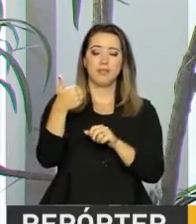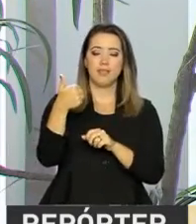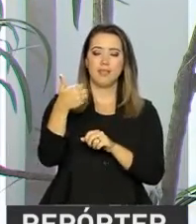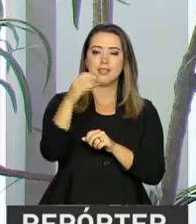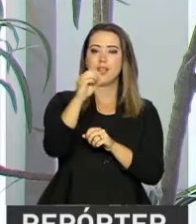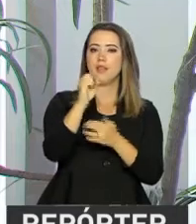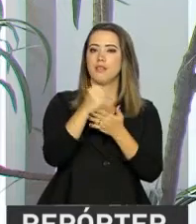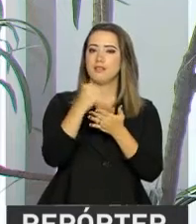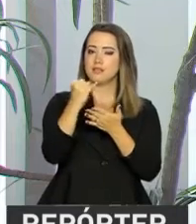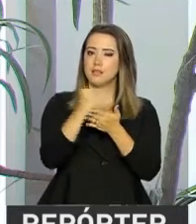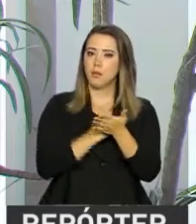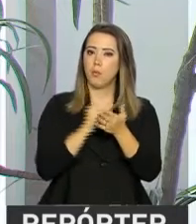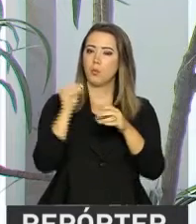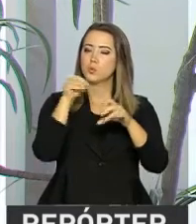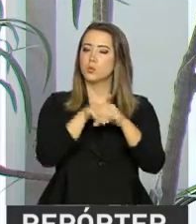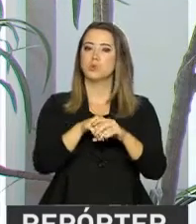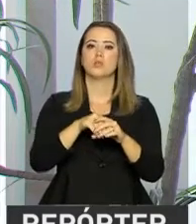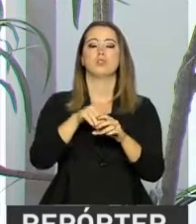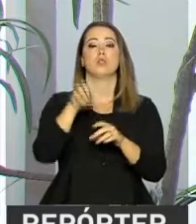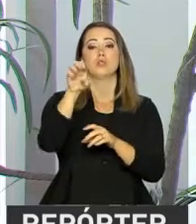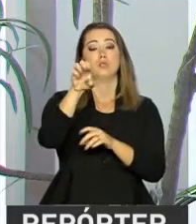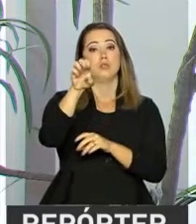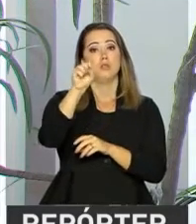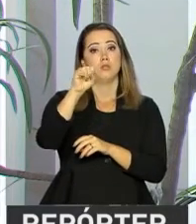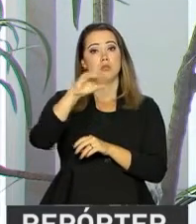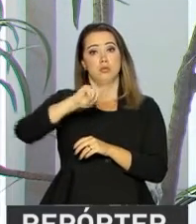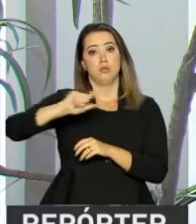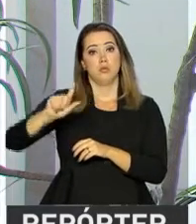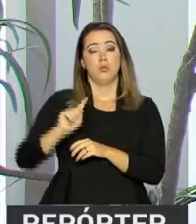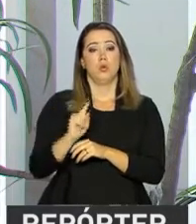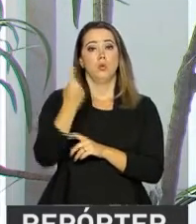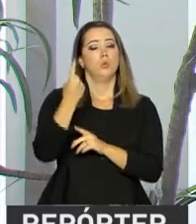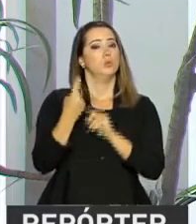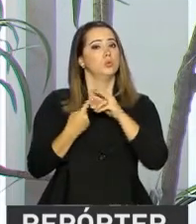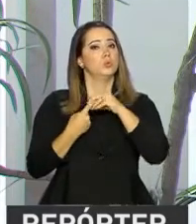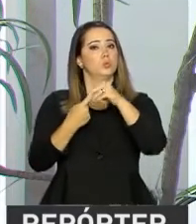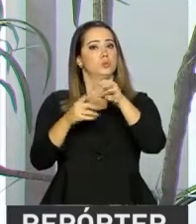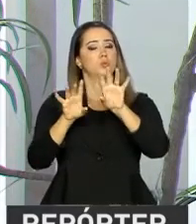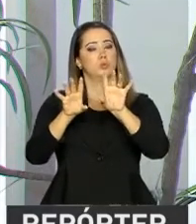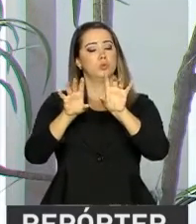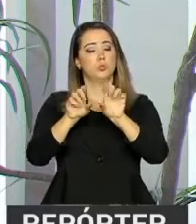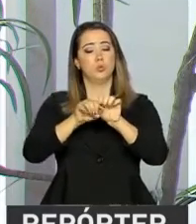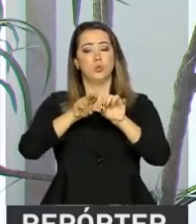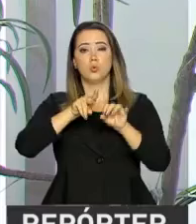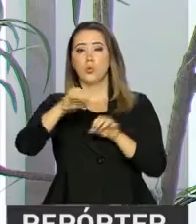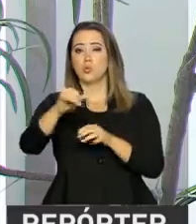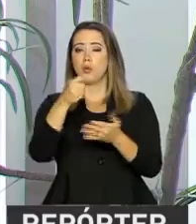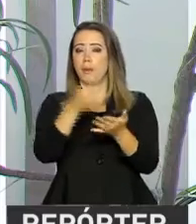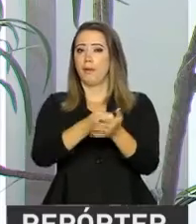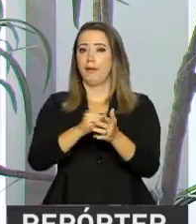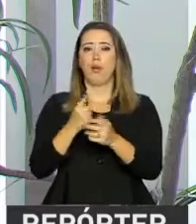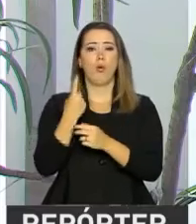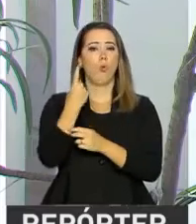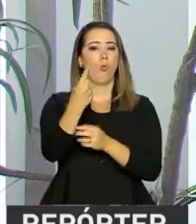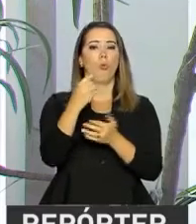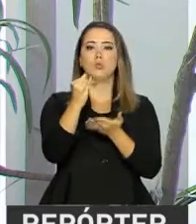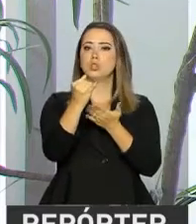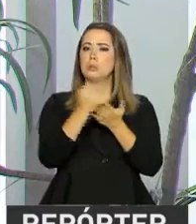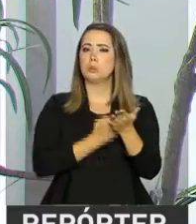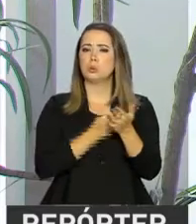incluído dentro do e social então unificada data unifica o recolhimento e diminui as obrigações